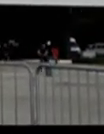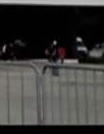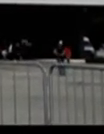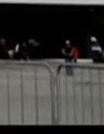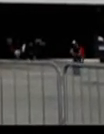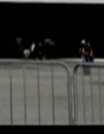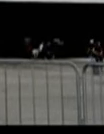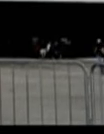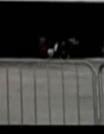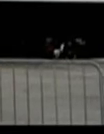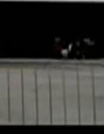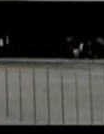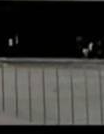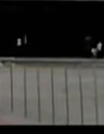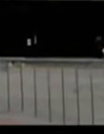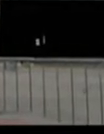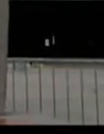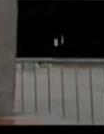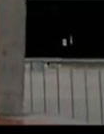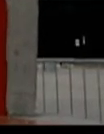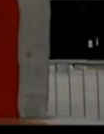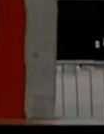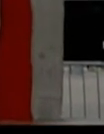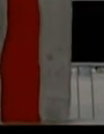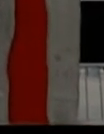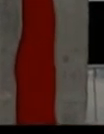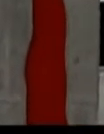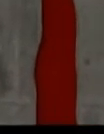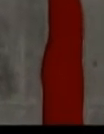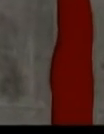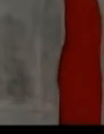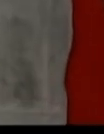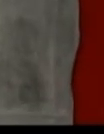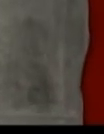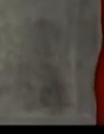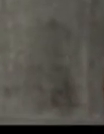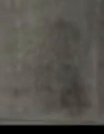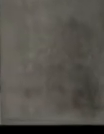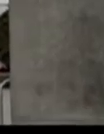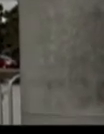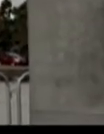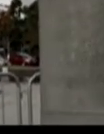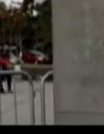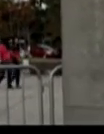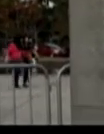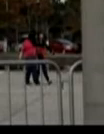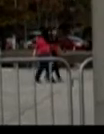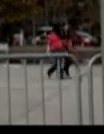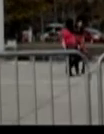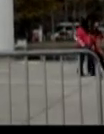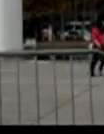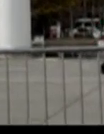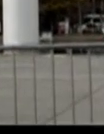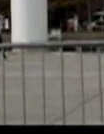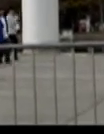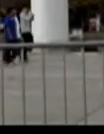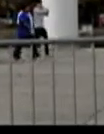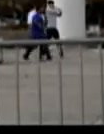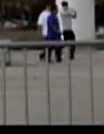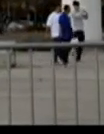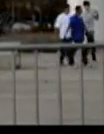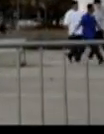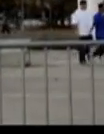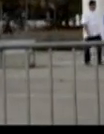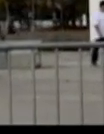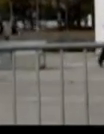secretaria de defesa dos direitos das pessoas com deficiência. É um órgão também, é uma secretaria